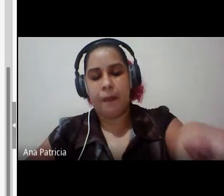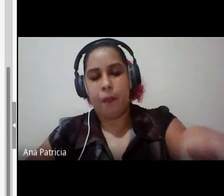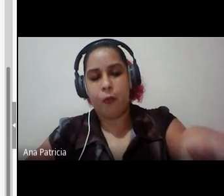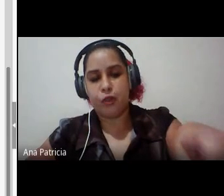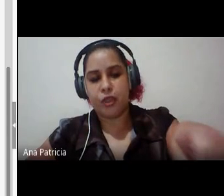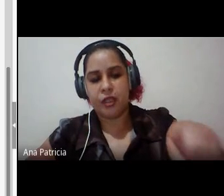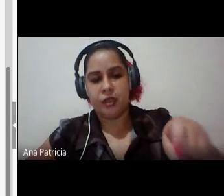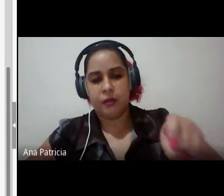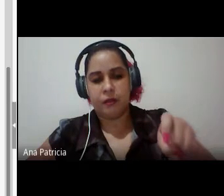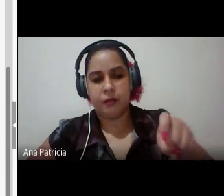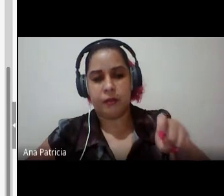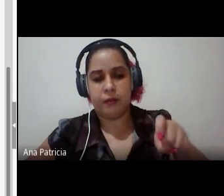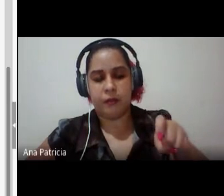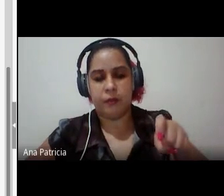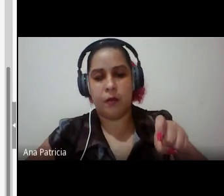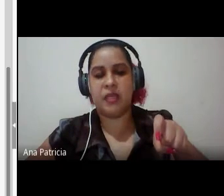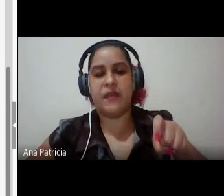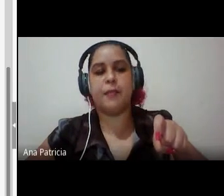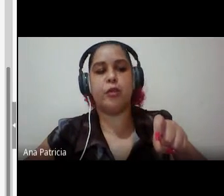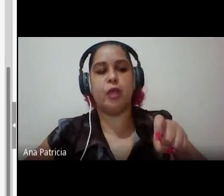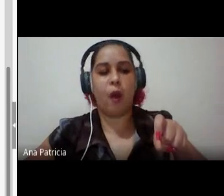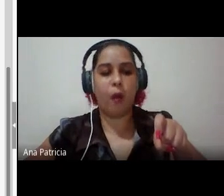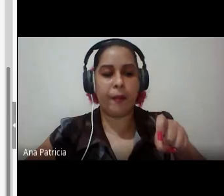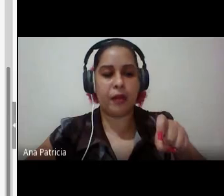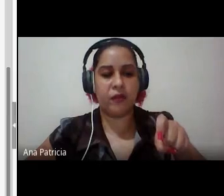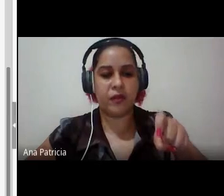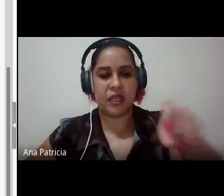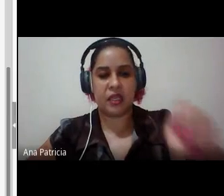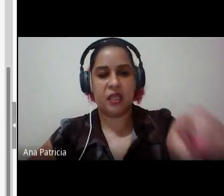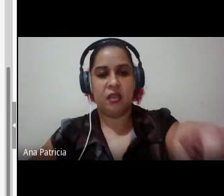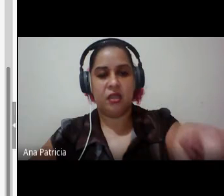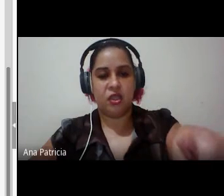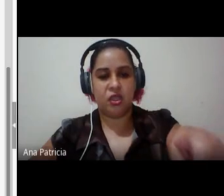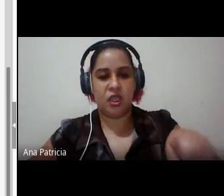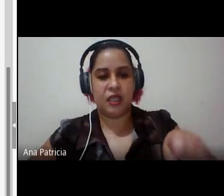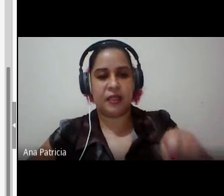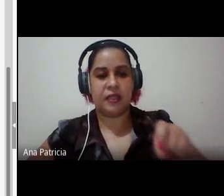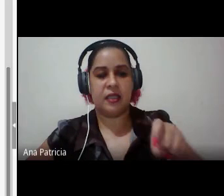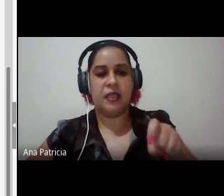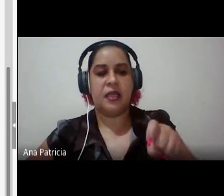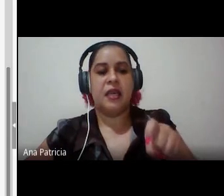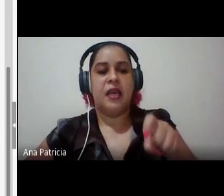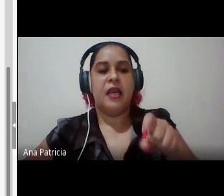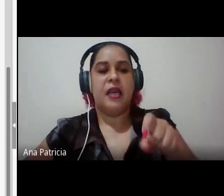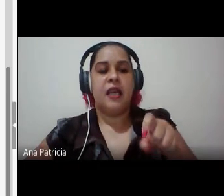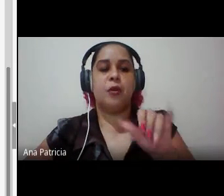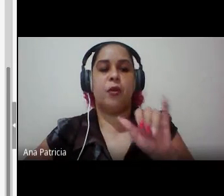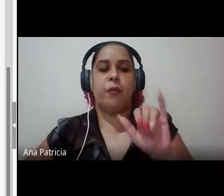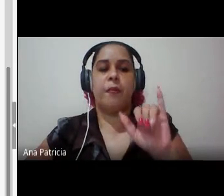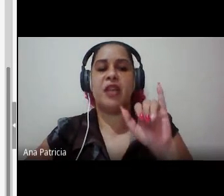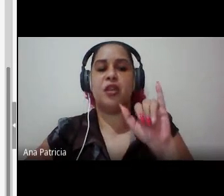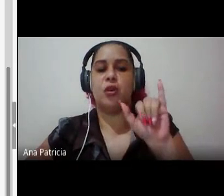e puxa, como se estivesse puxando algo para perto de você. X.